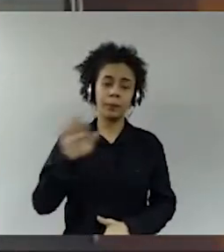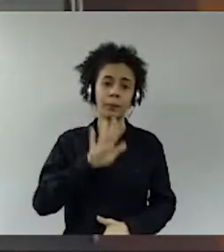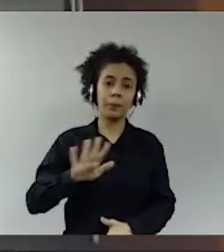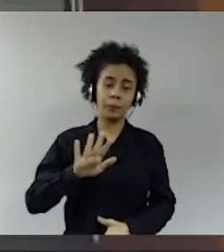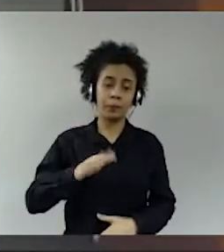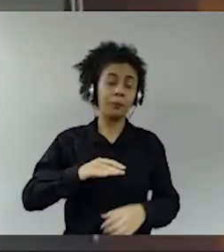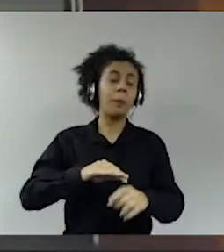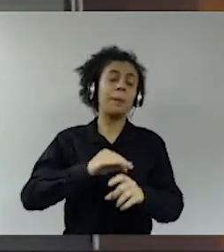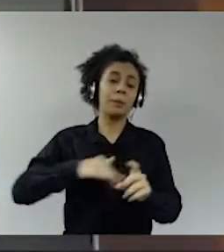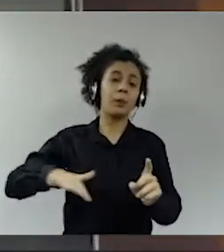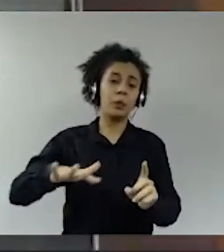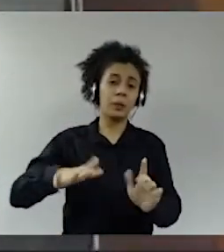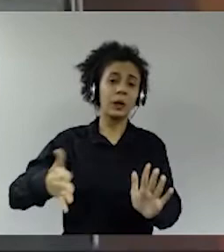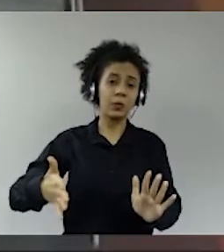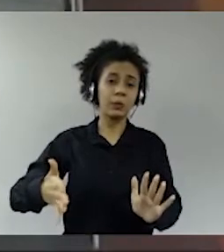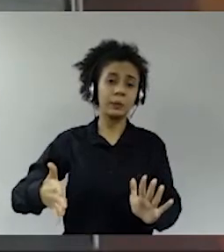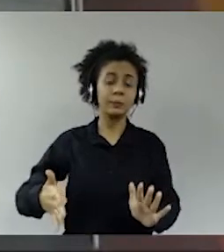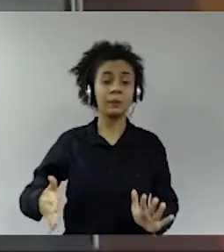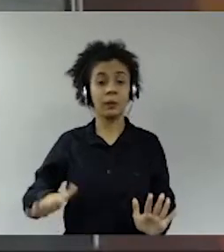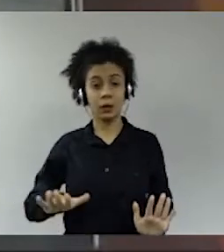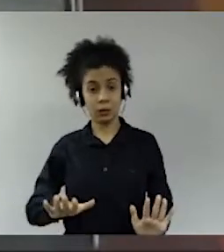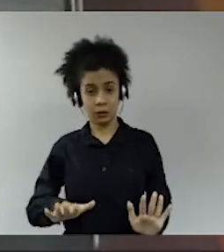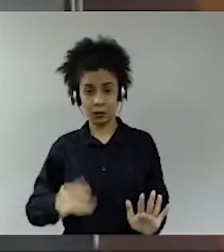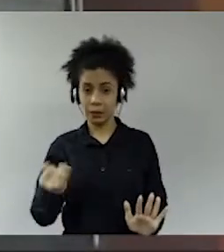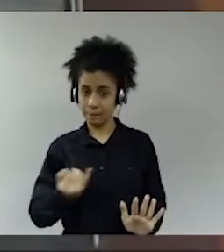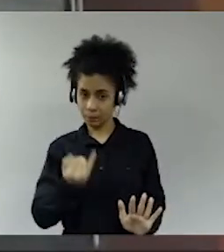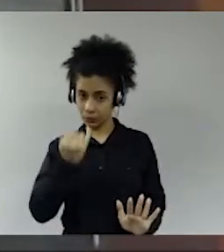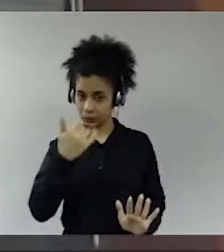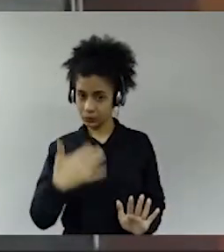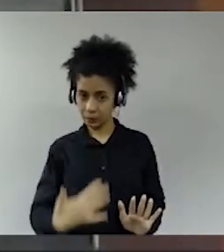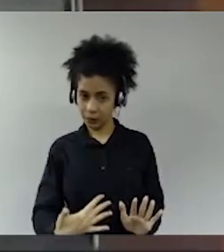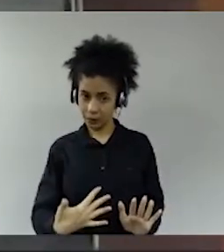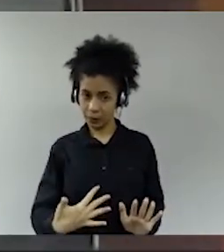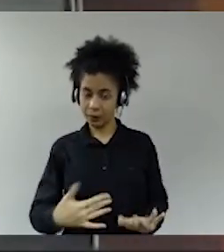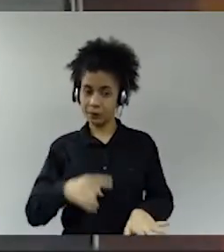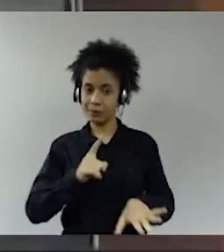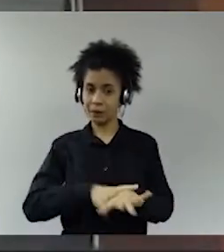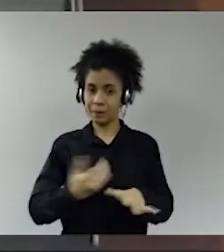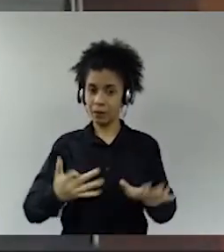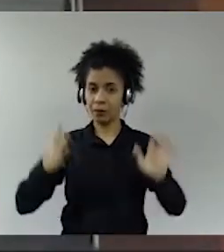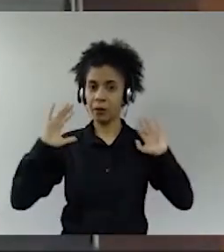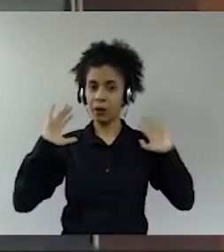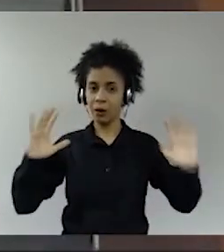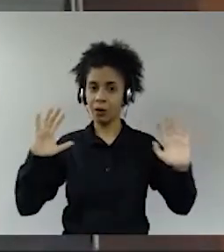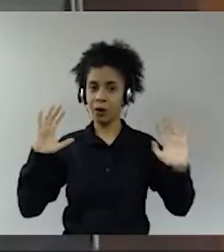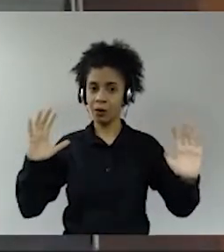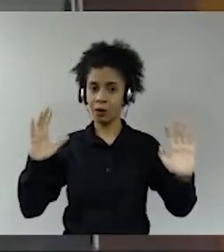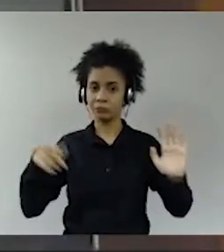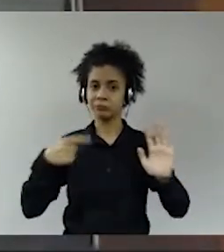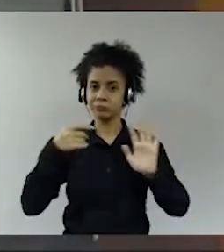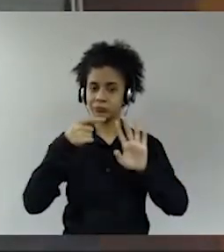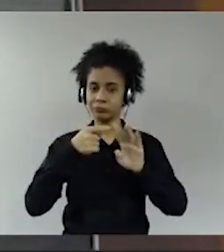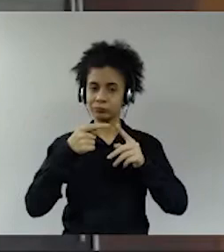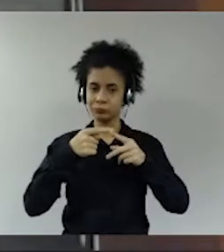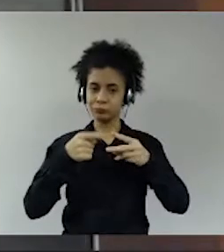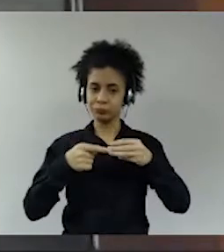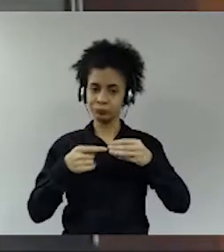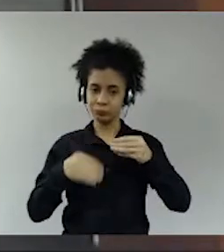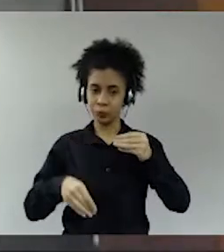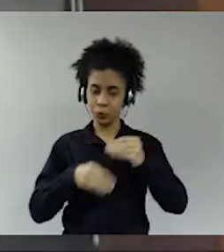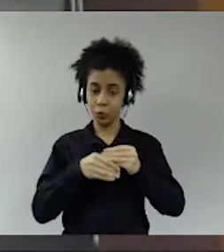é importante ressaltar que mesmo em situações extremas, como as que eu antes mencionei, a